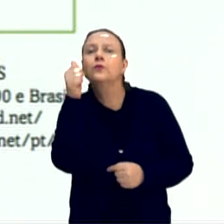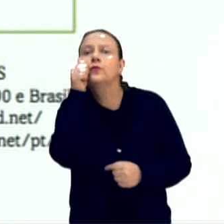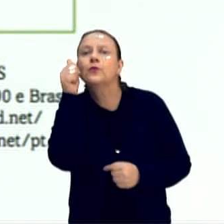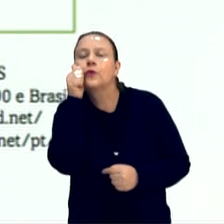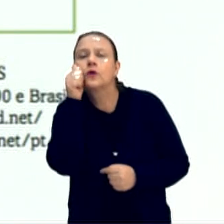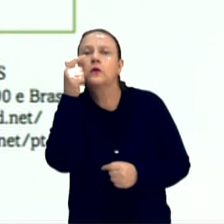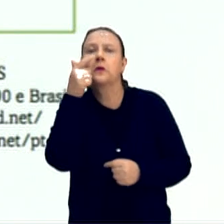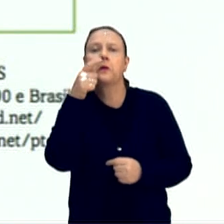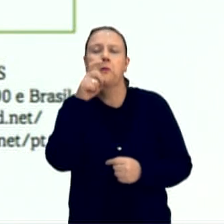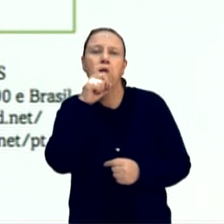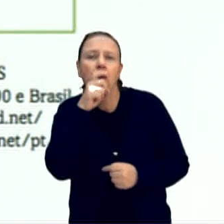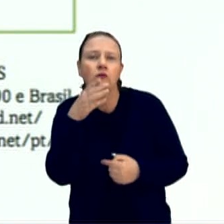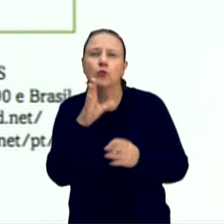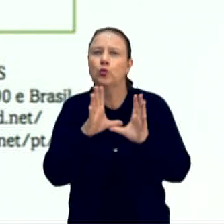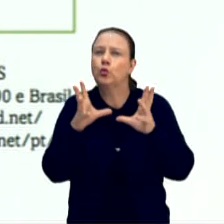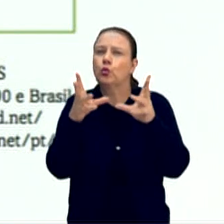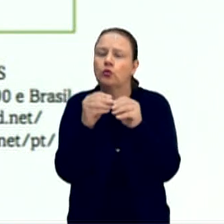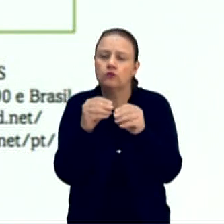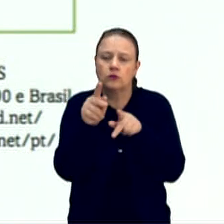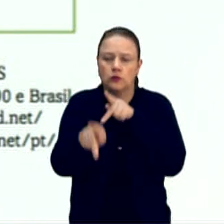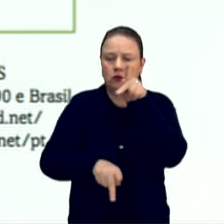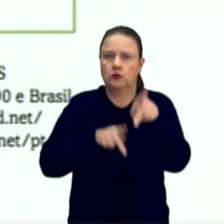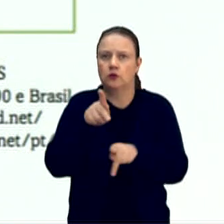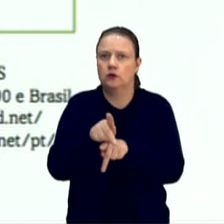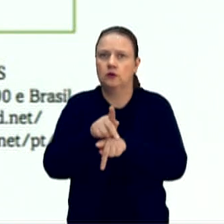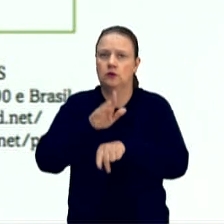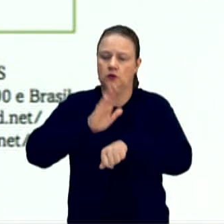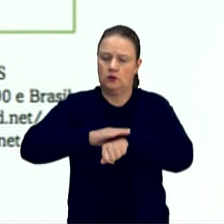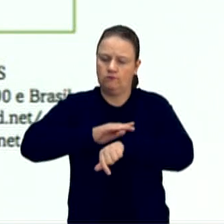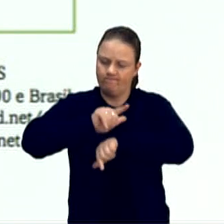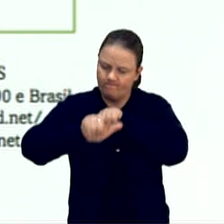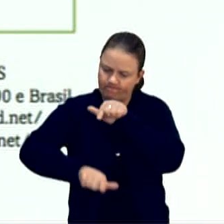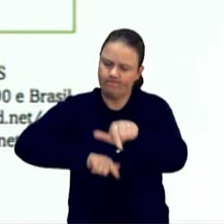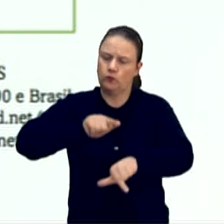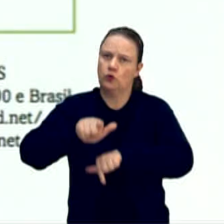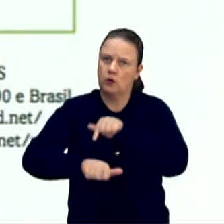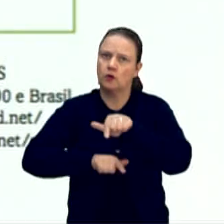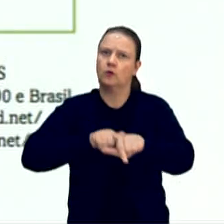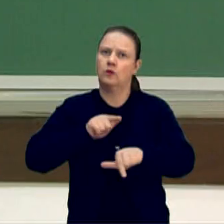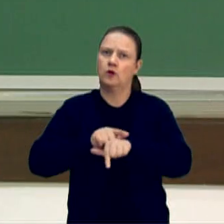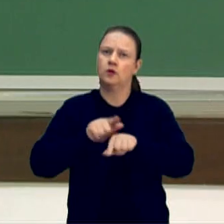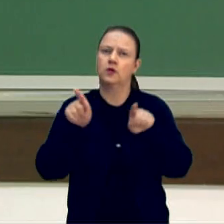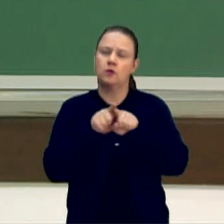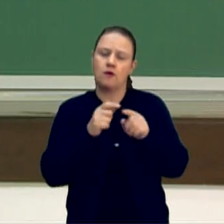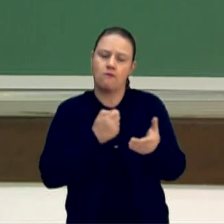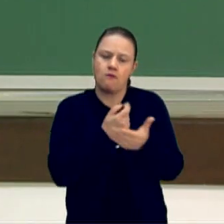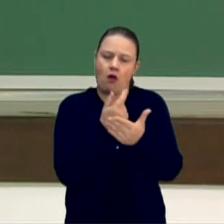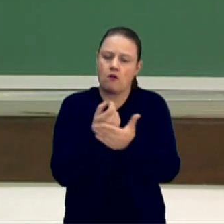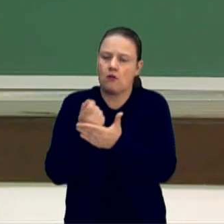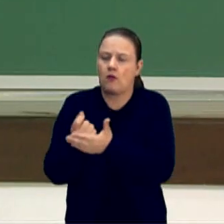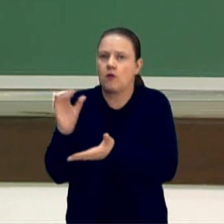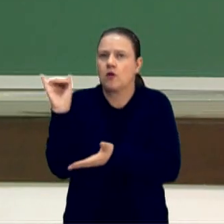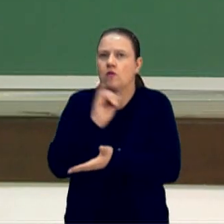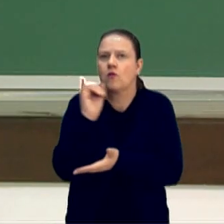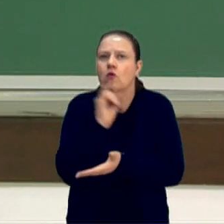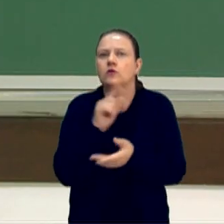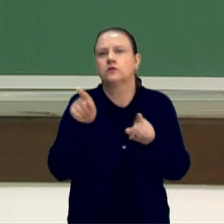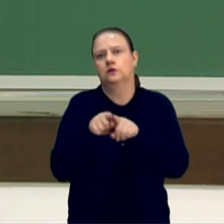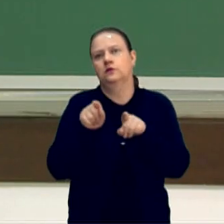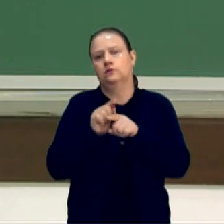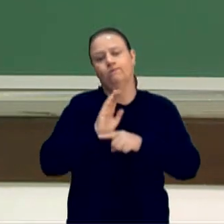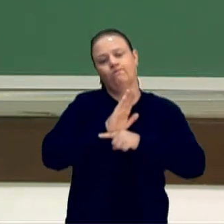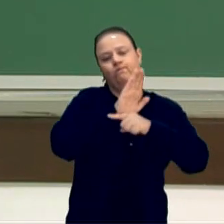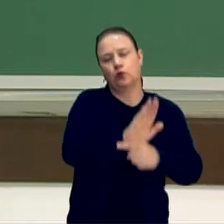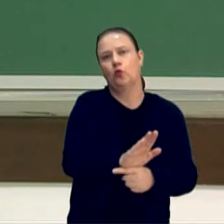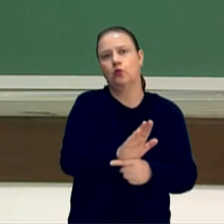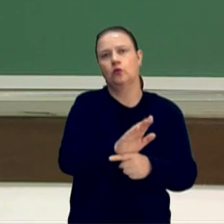mãe, aqueles que fazem parte da população economicamente ativa, através das arrecadações dos impostos, que possibilita esse sustento tanto